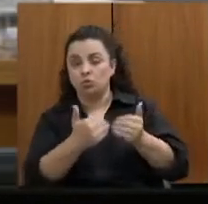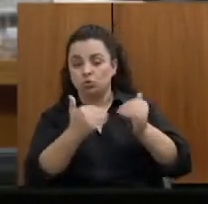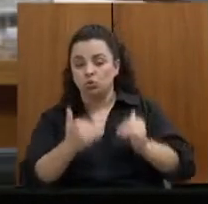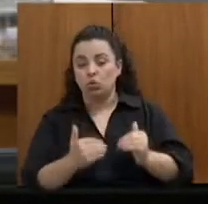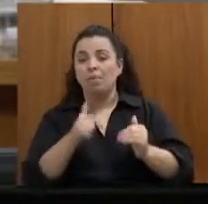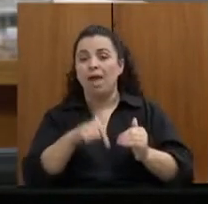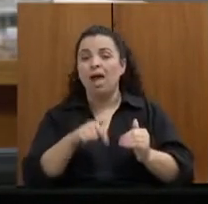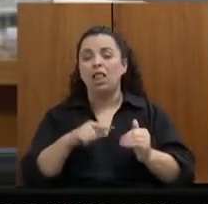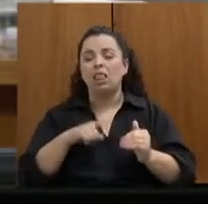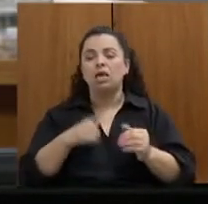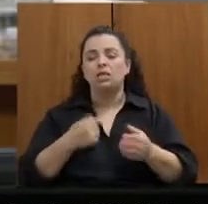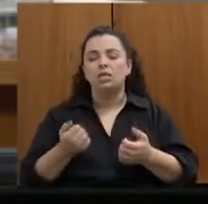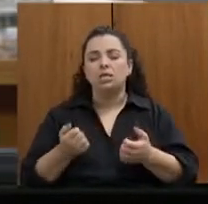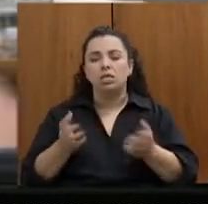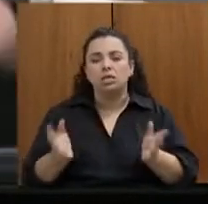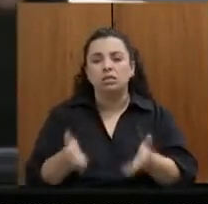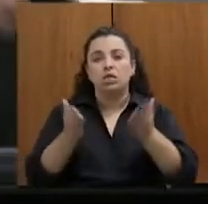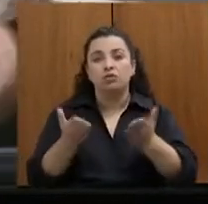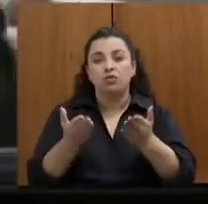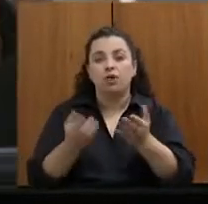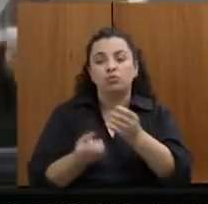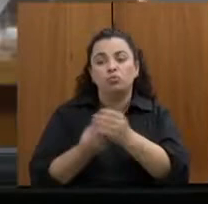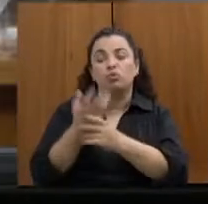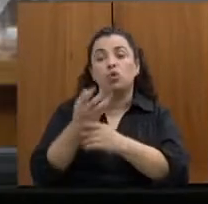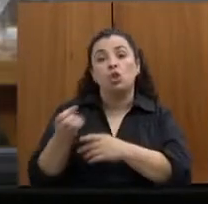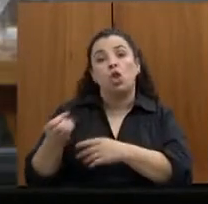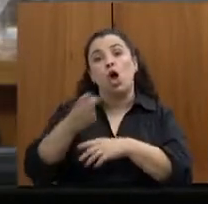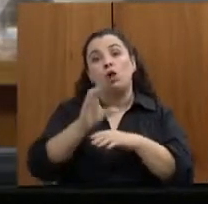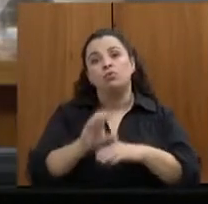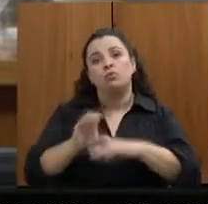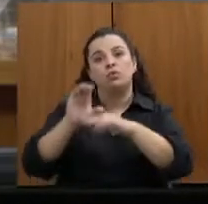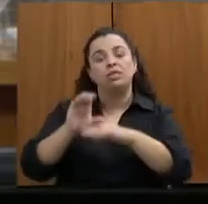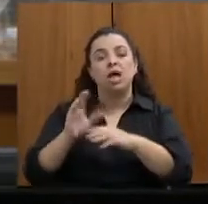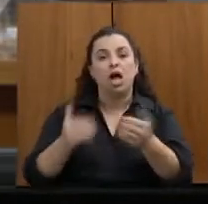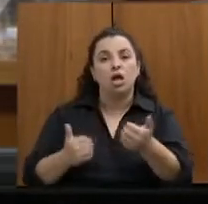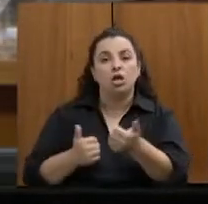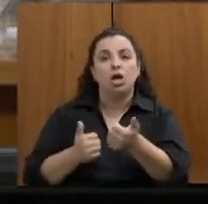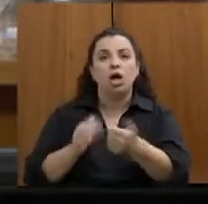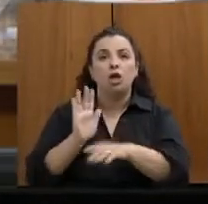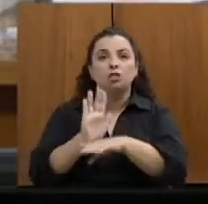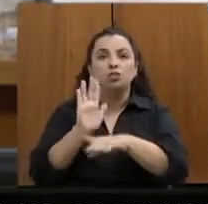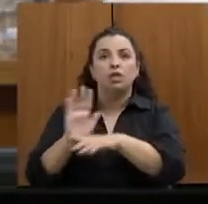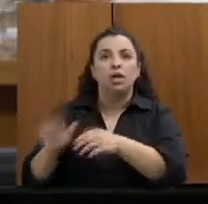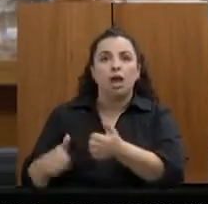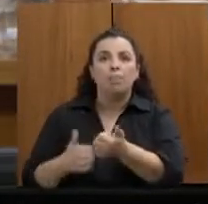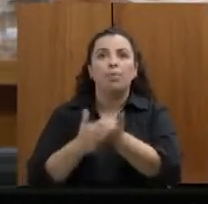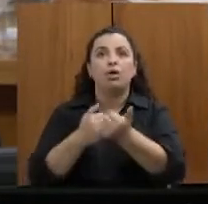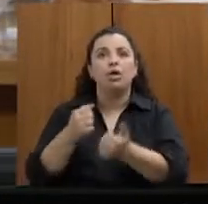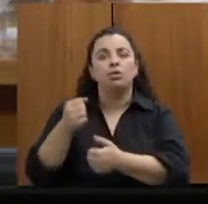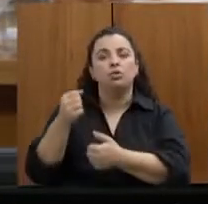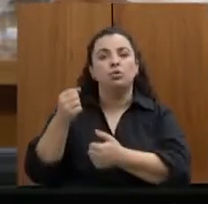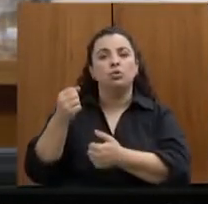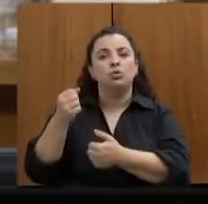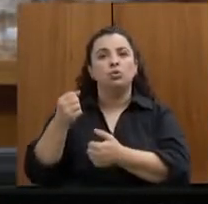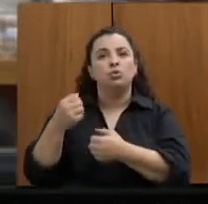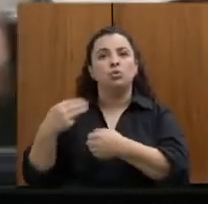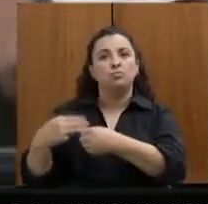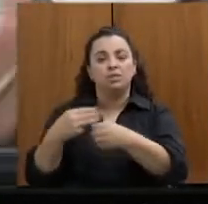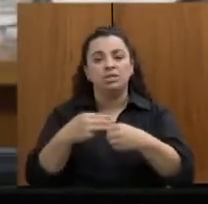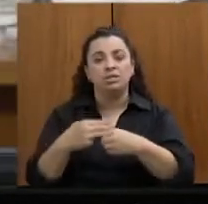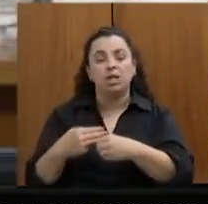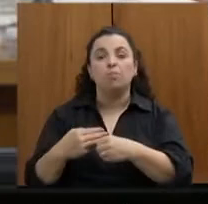incentivando a formação desses conselhos e ajudando, inclusive, apoiando os municípios a apoiar